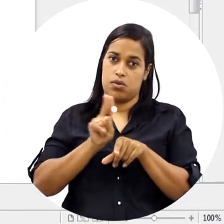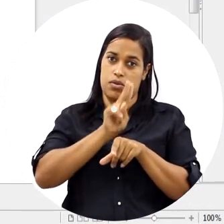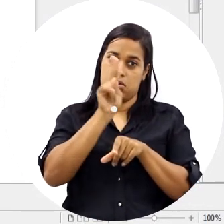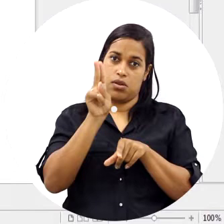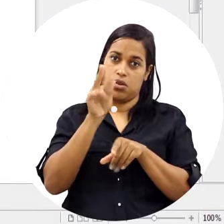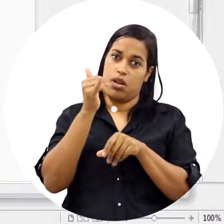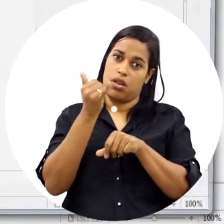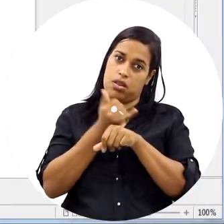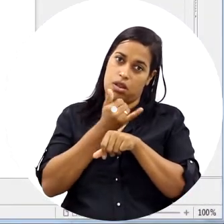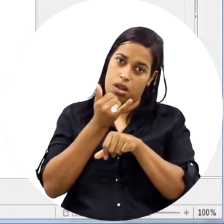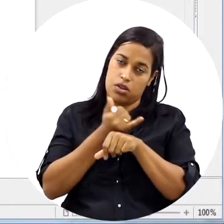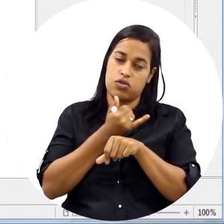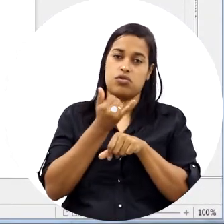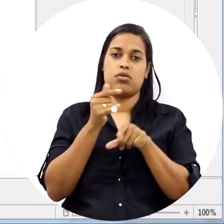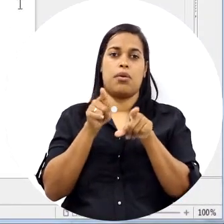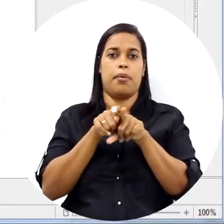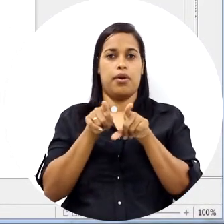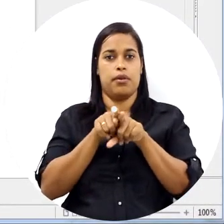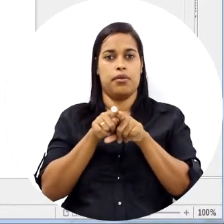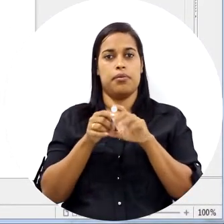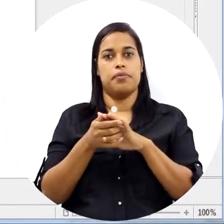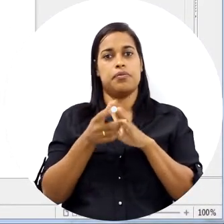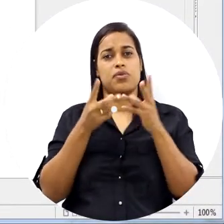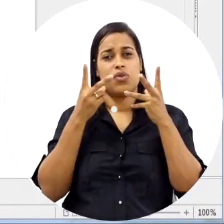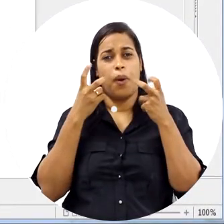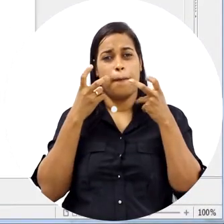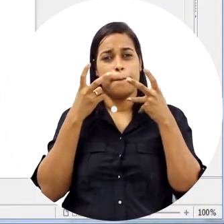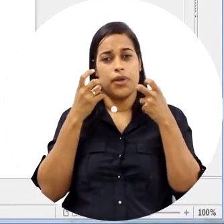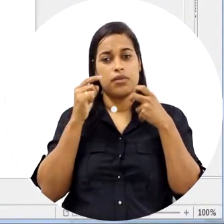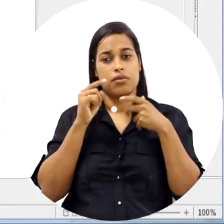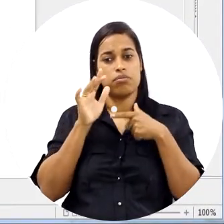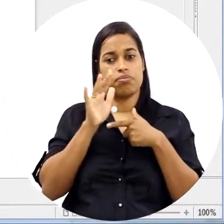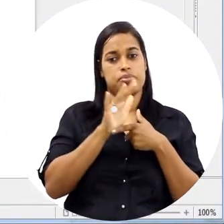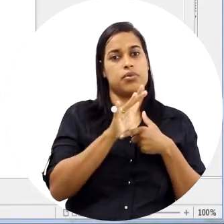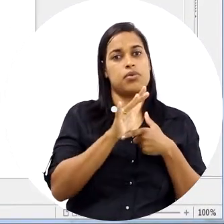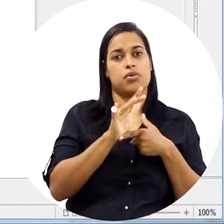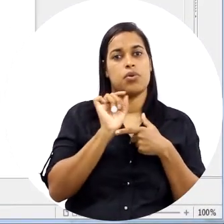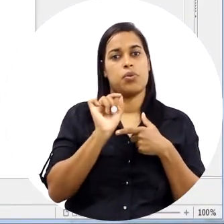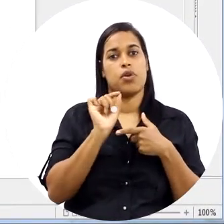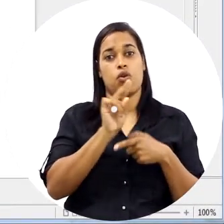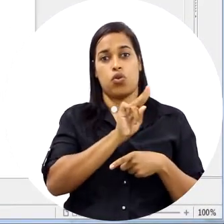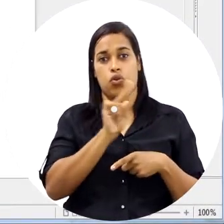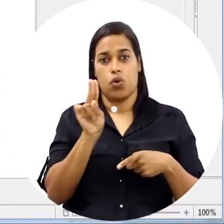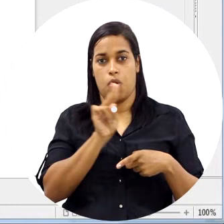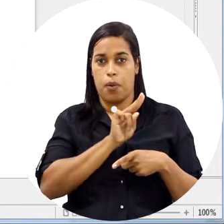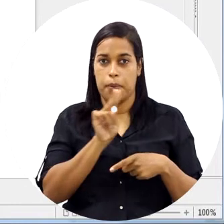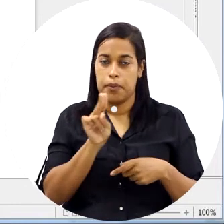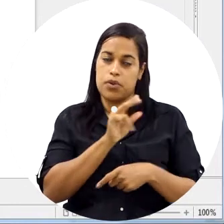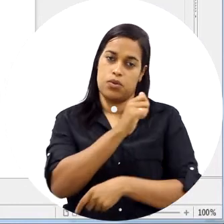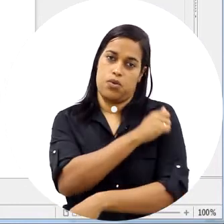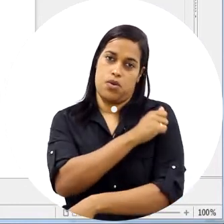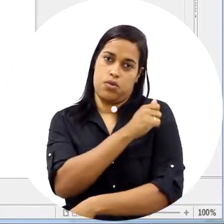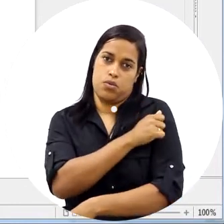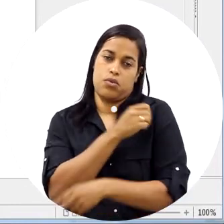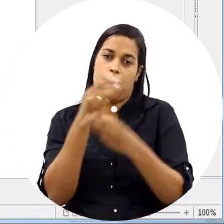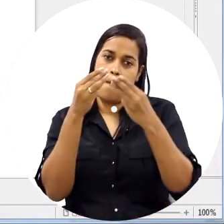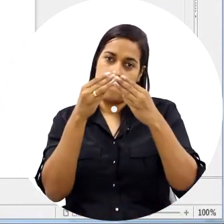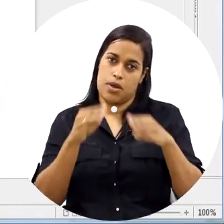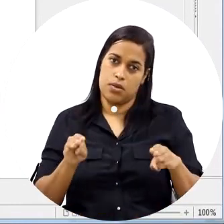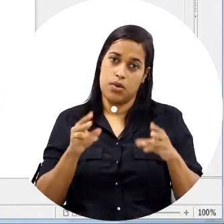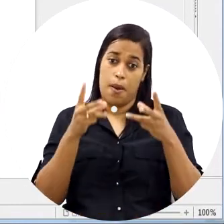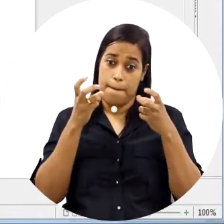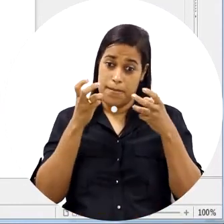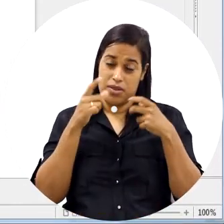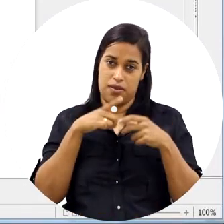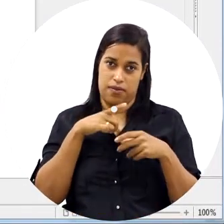Então, teste malha direta. Então observe que ele trouxe para cá o nome do aluno e a matrícula. Você